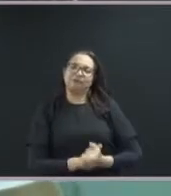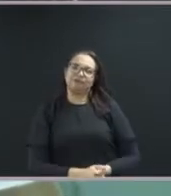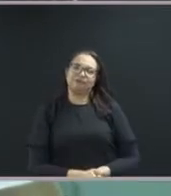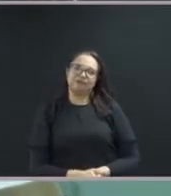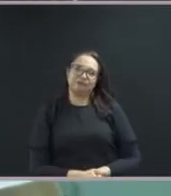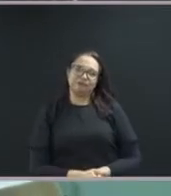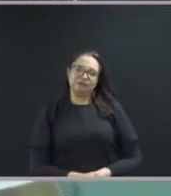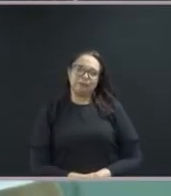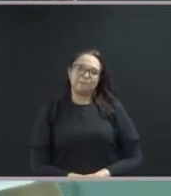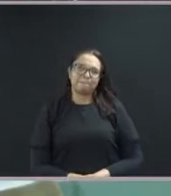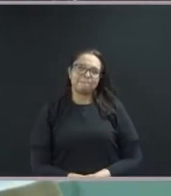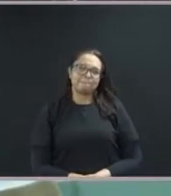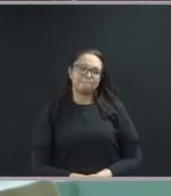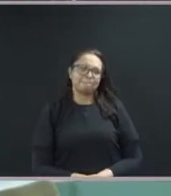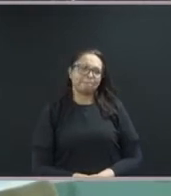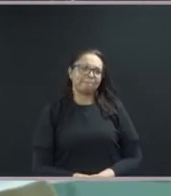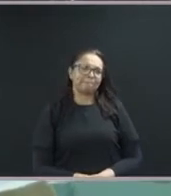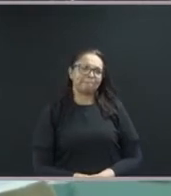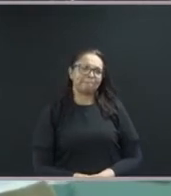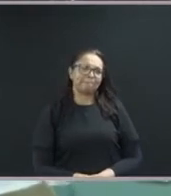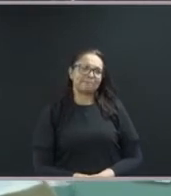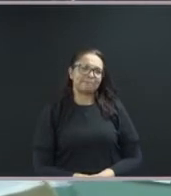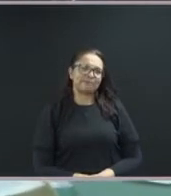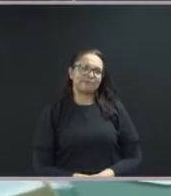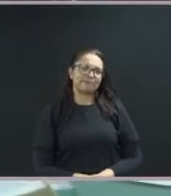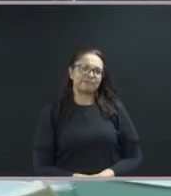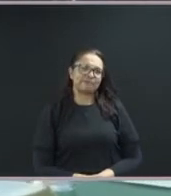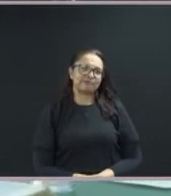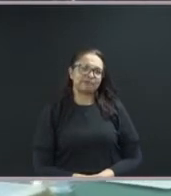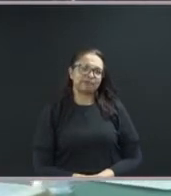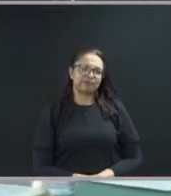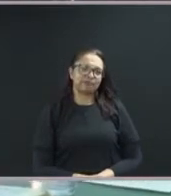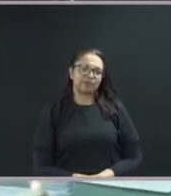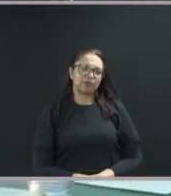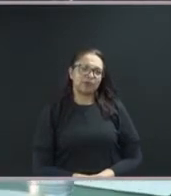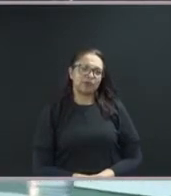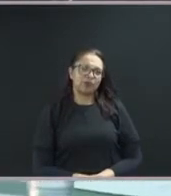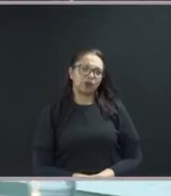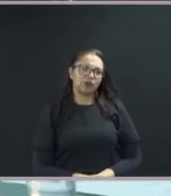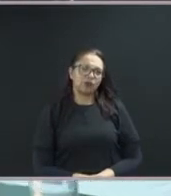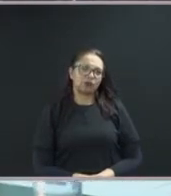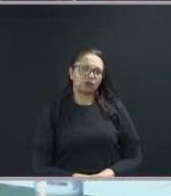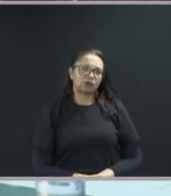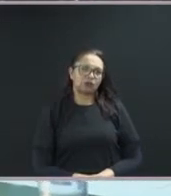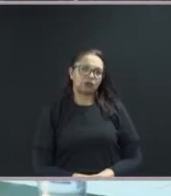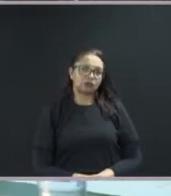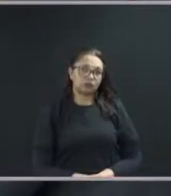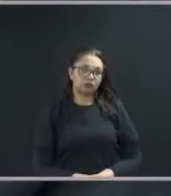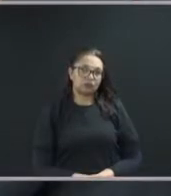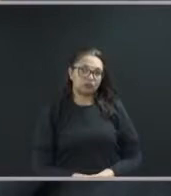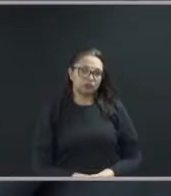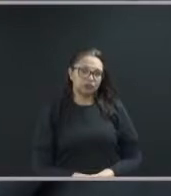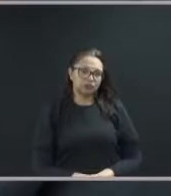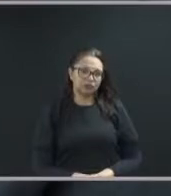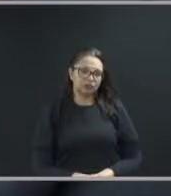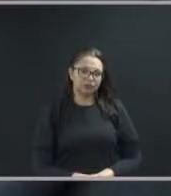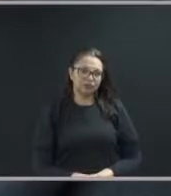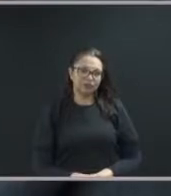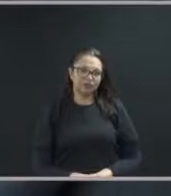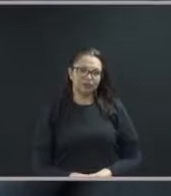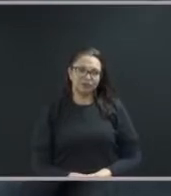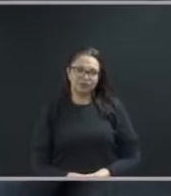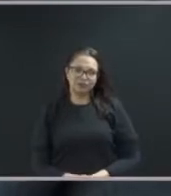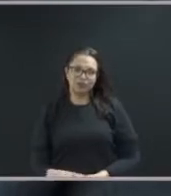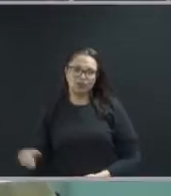Mas vamos para frente. Aí ele diz, mas manifestou agora e se notificou pelas escrituras dos profetas, segundo o mandamento de Deus, eterno,